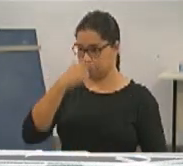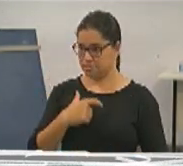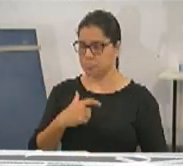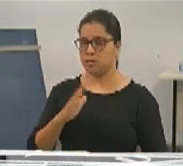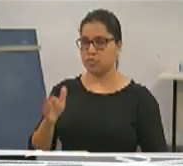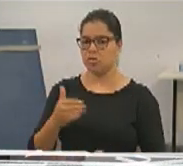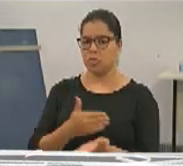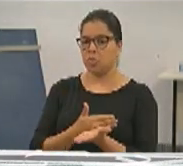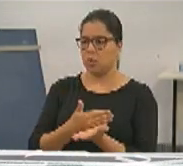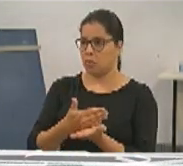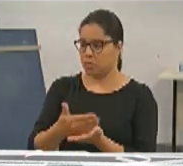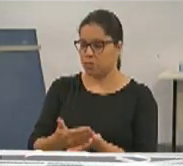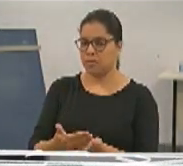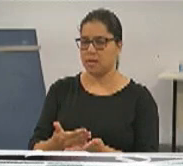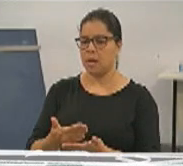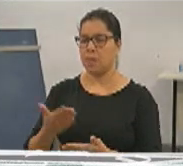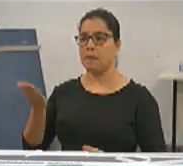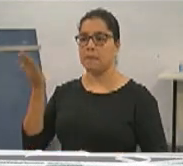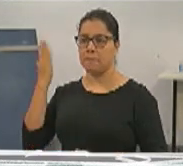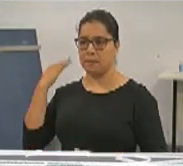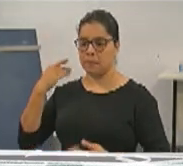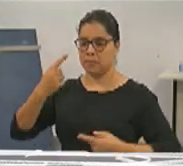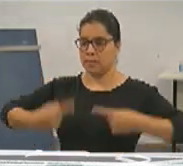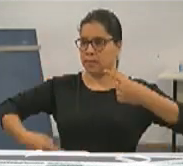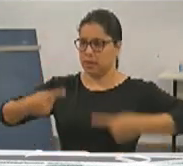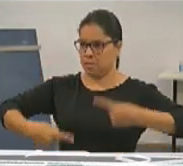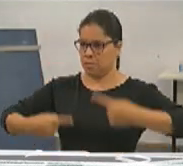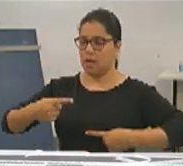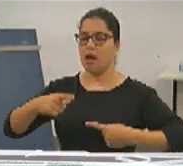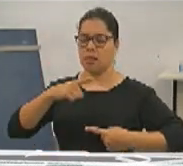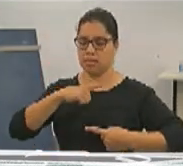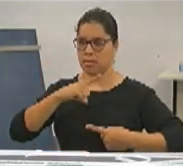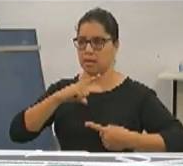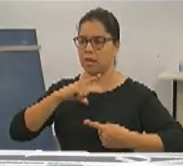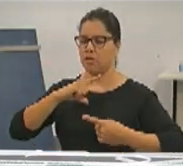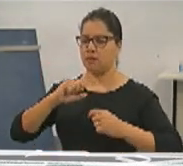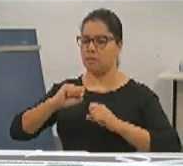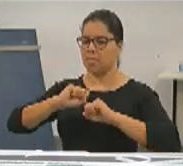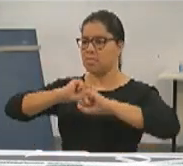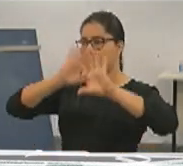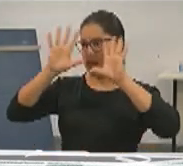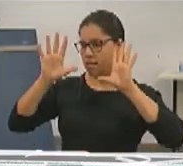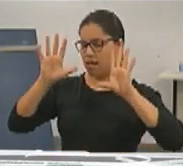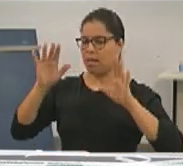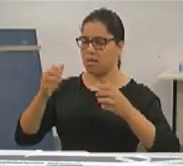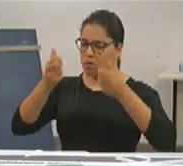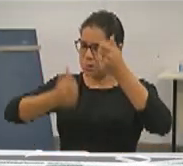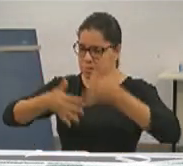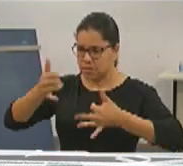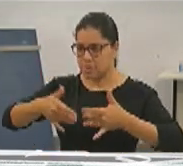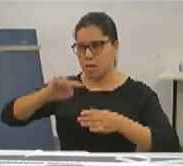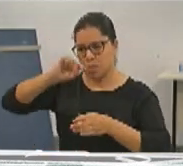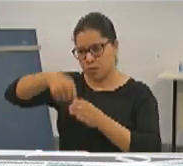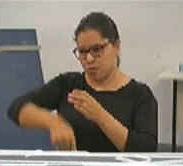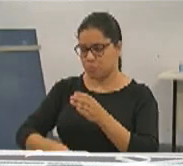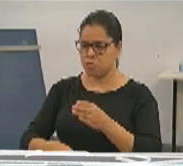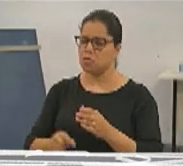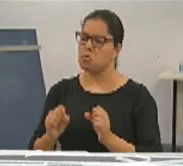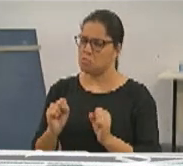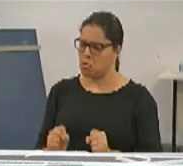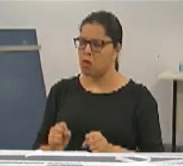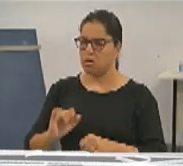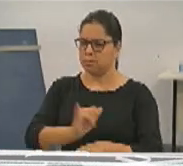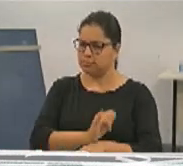YouTube do último debate, né? Eu faço uma apresentação um pouco mais ampla, né? Quem quiser conhecer, né, um pouco mais de mim, fique à